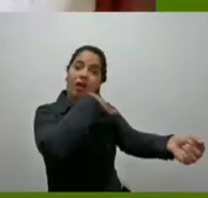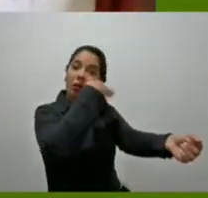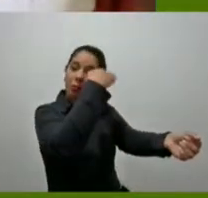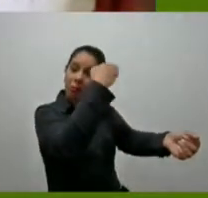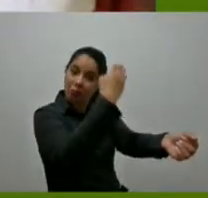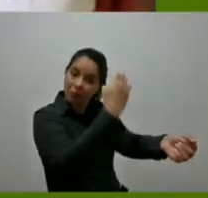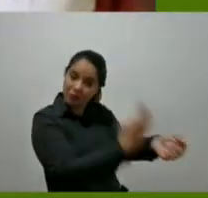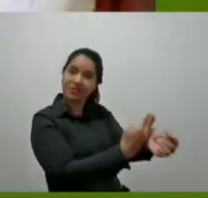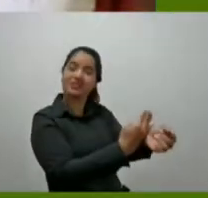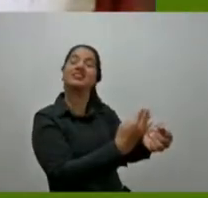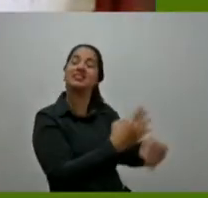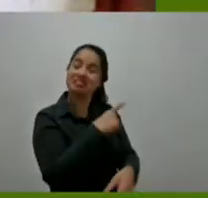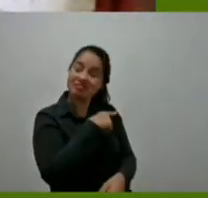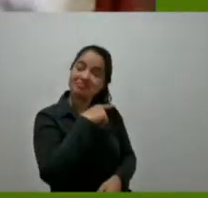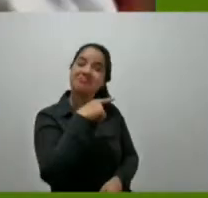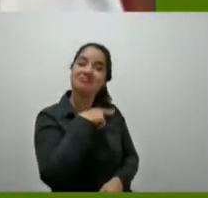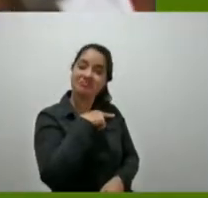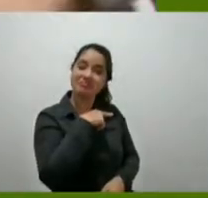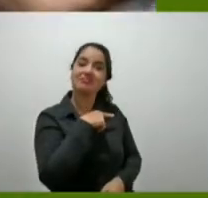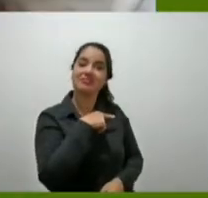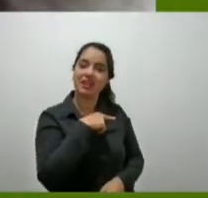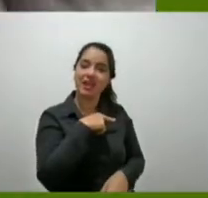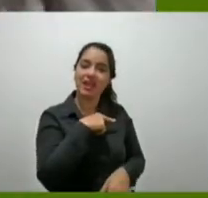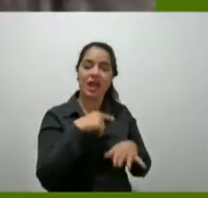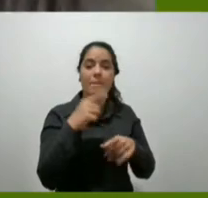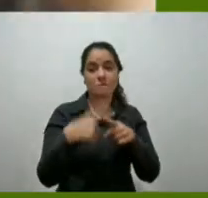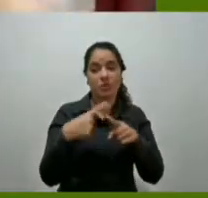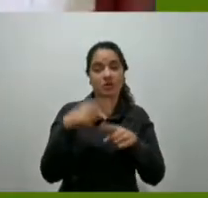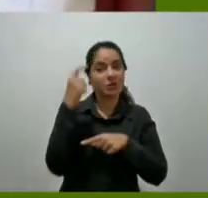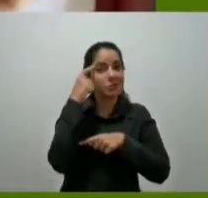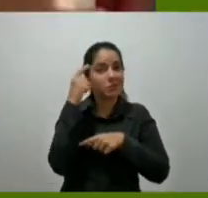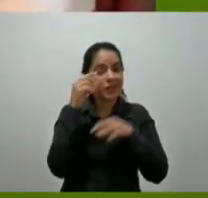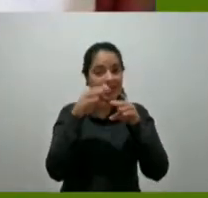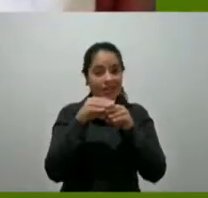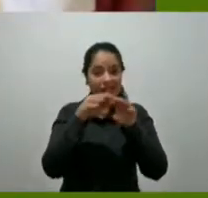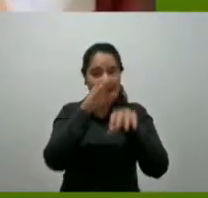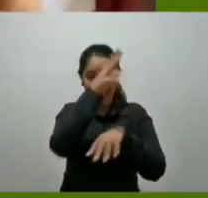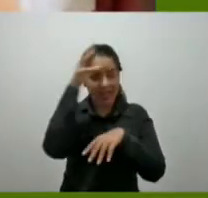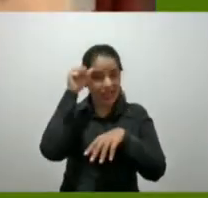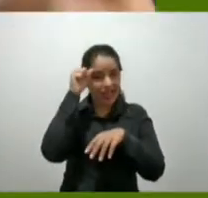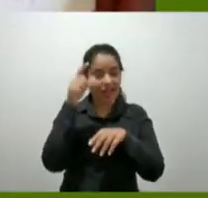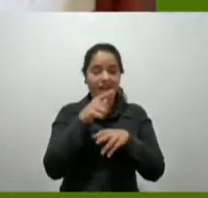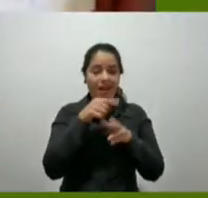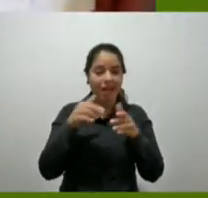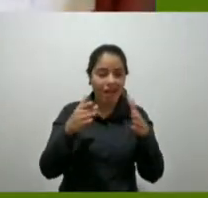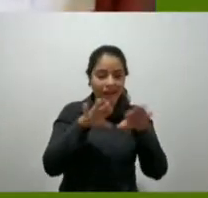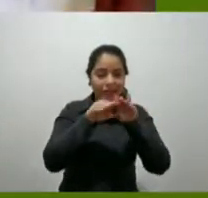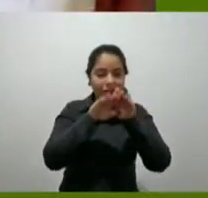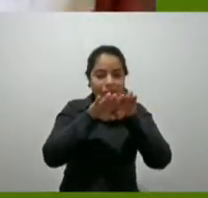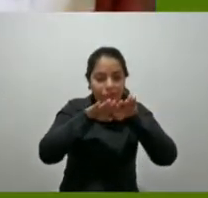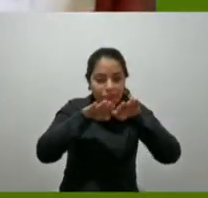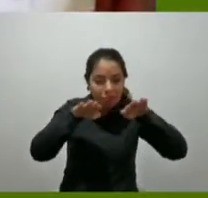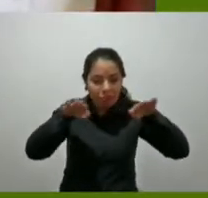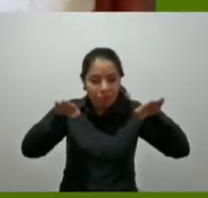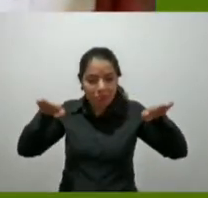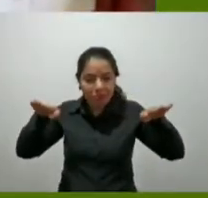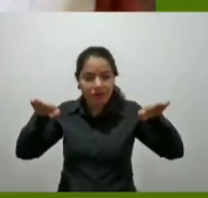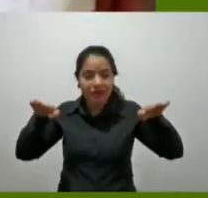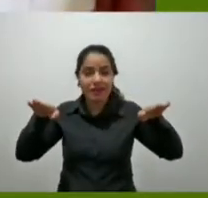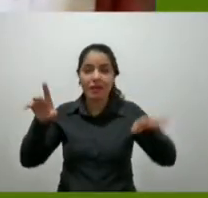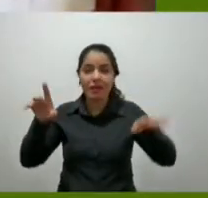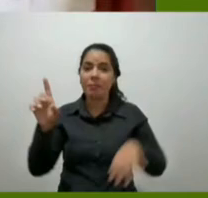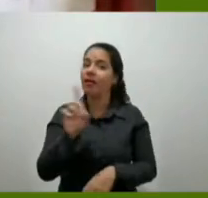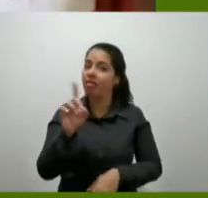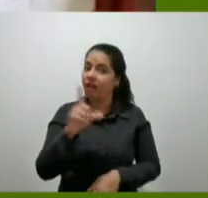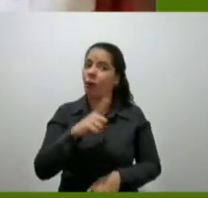é um território plano com rios imensos que serpenteiam no meio dessa planície. Mas não, a Amazônia